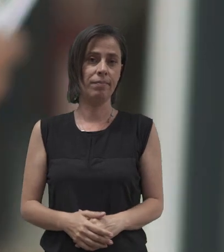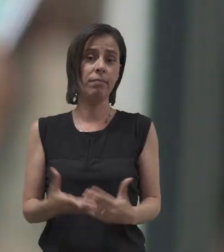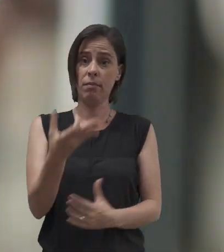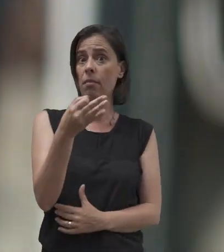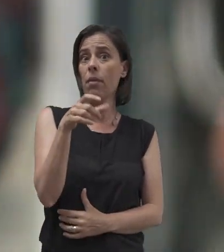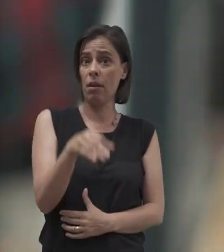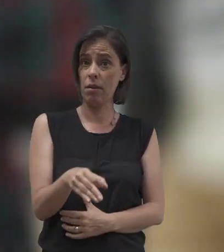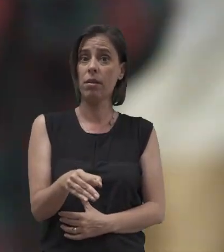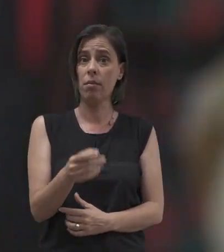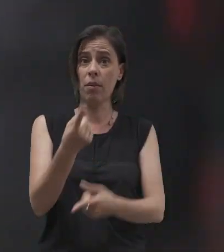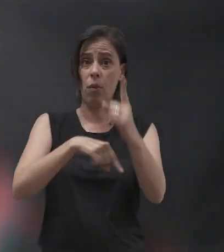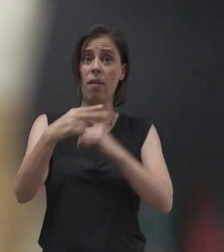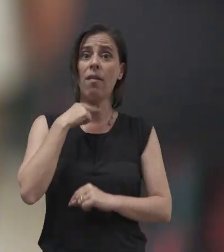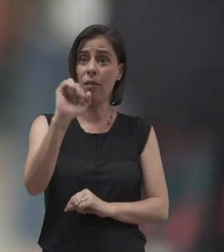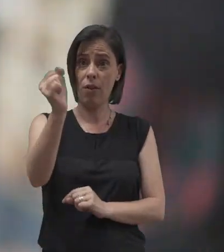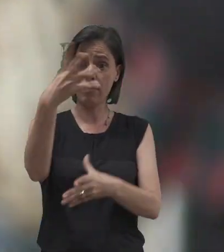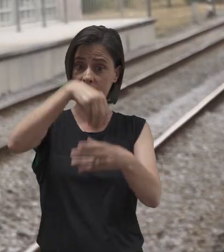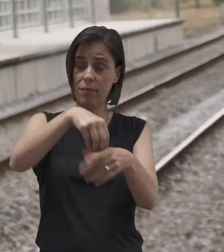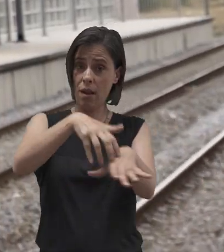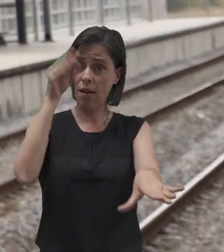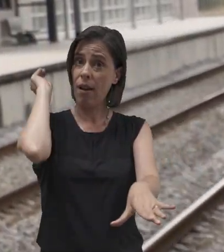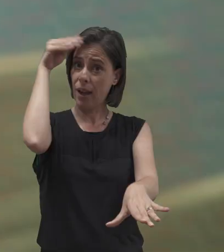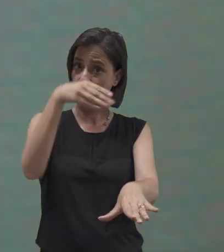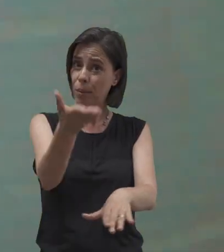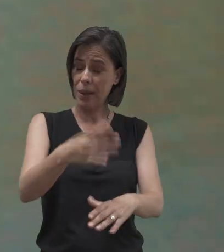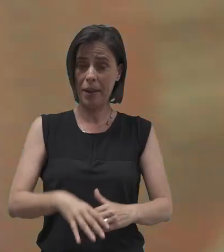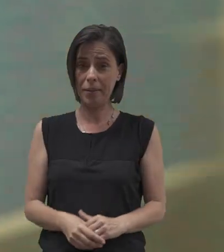O PCP é a tua voz na Assembleia da República.